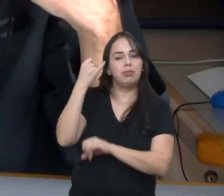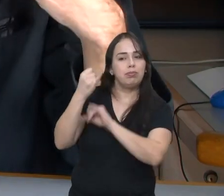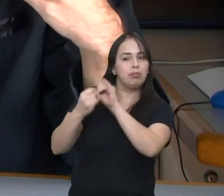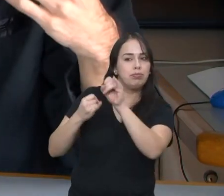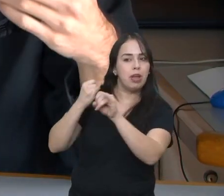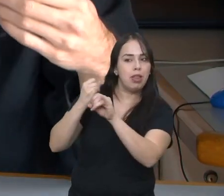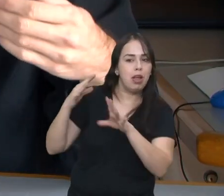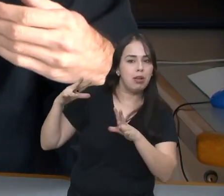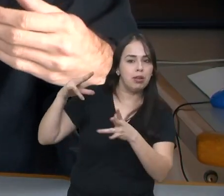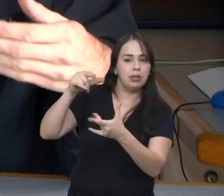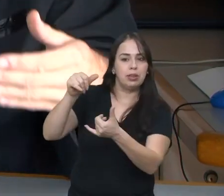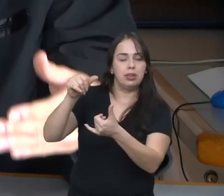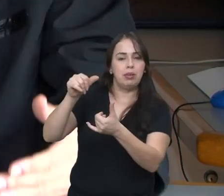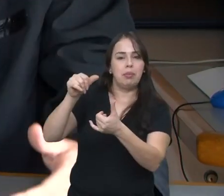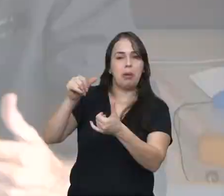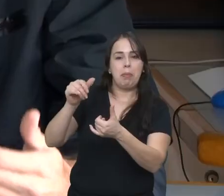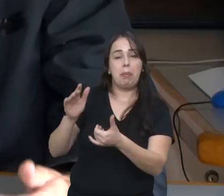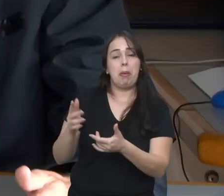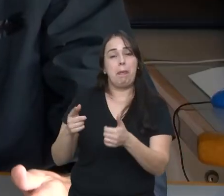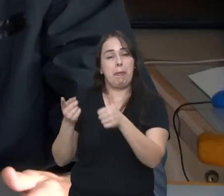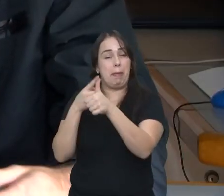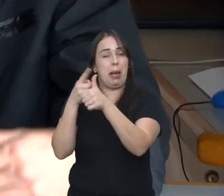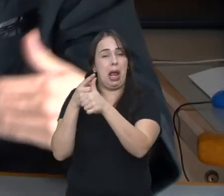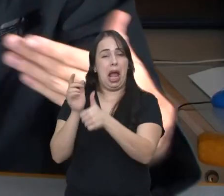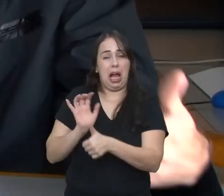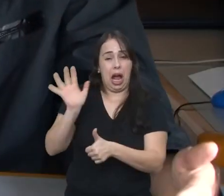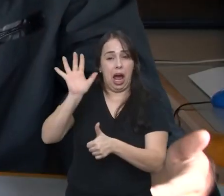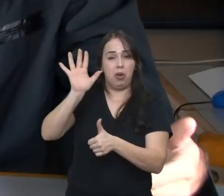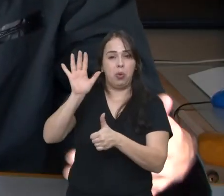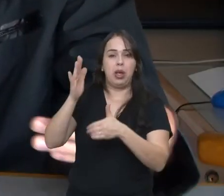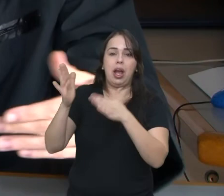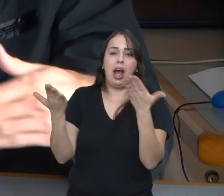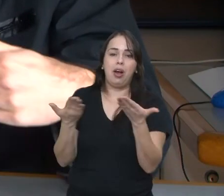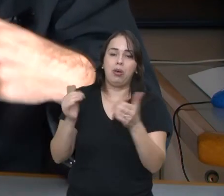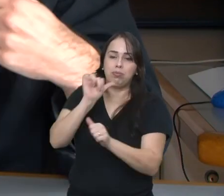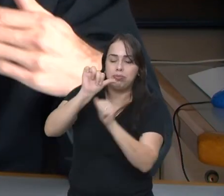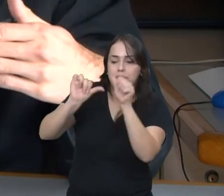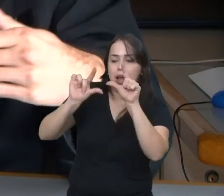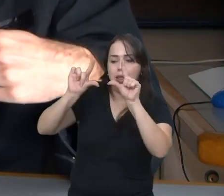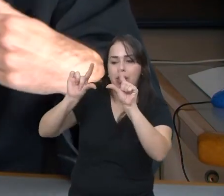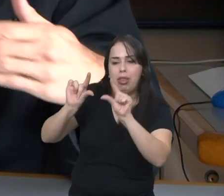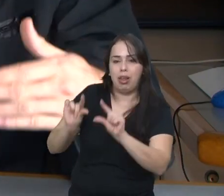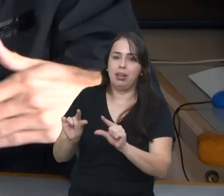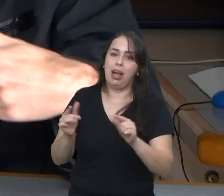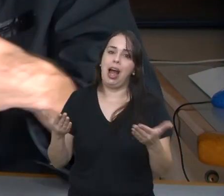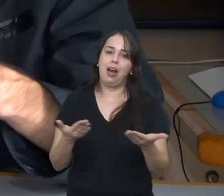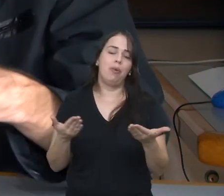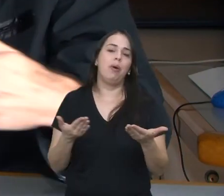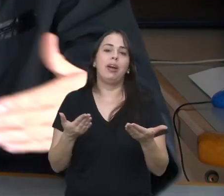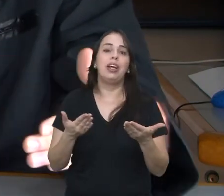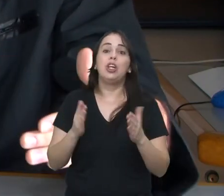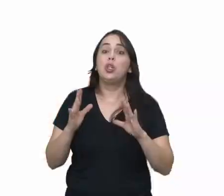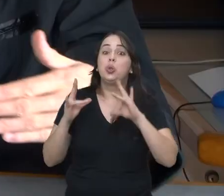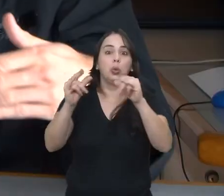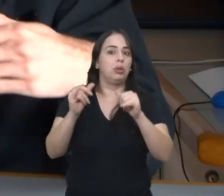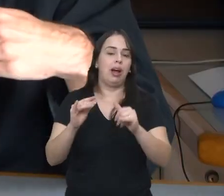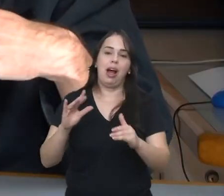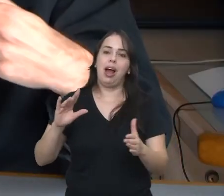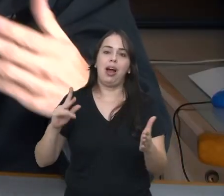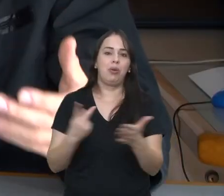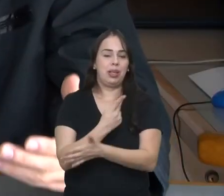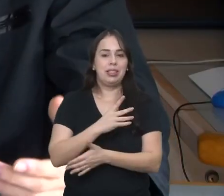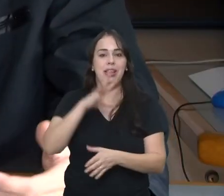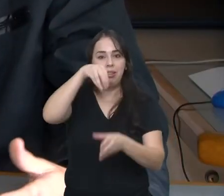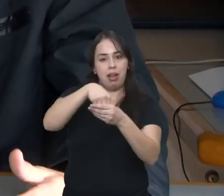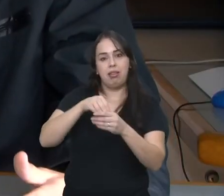para a universalização da internet. Vai começar caro, vai ir barateando, né? Então a gente sabe que isso é um movimento, mas